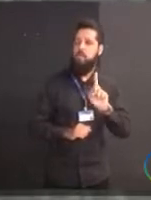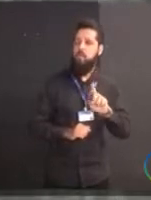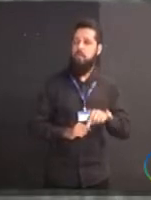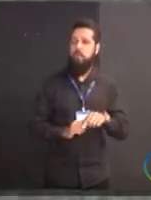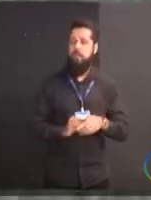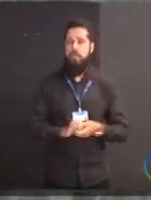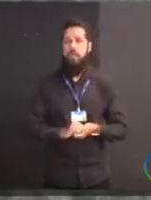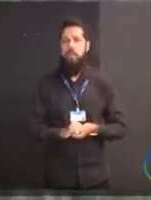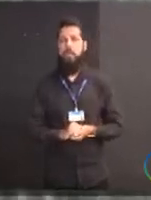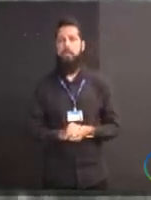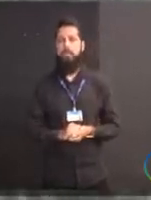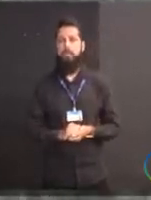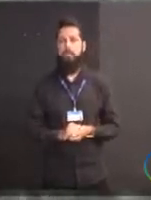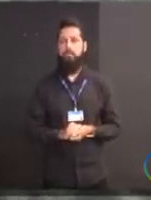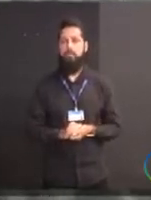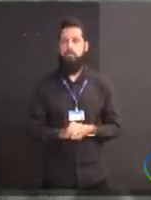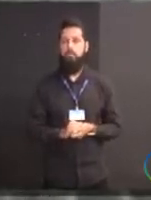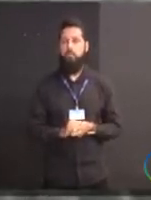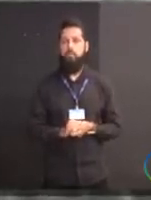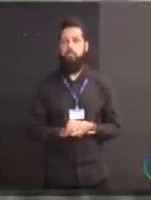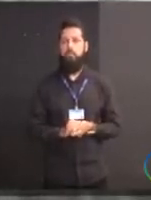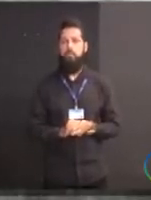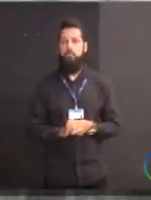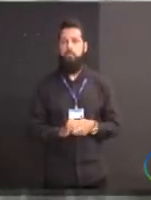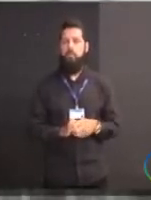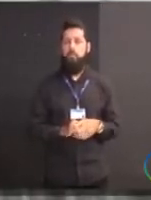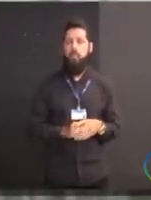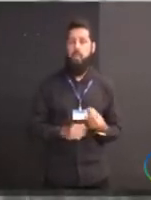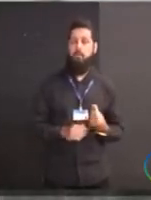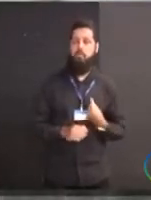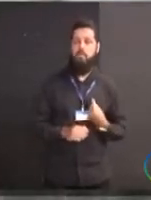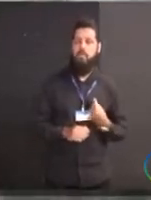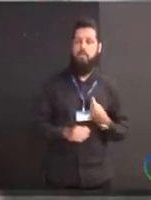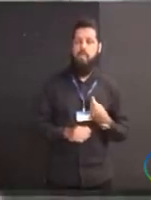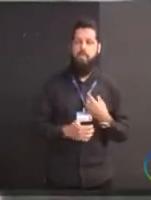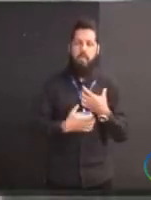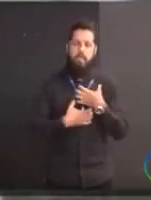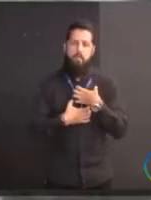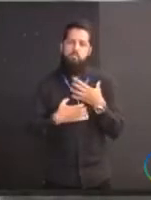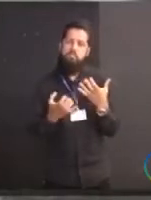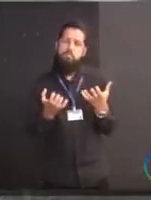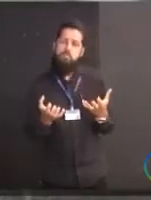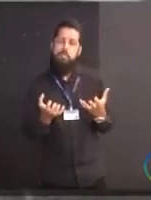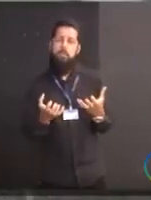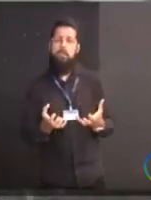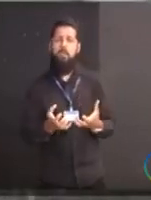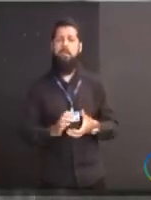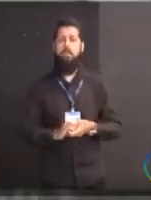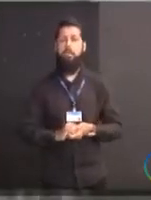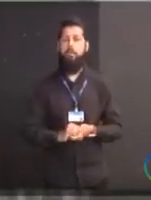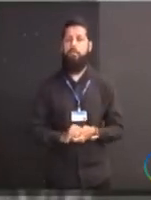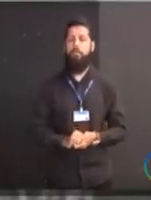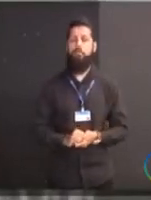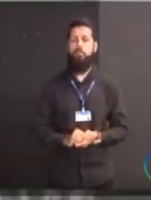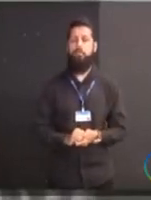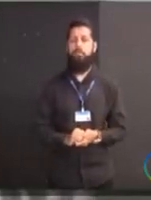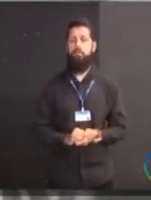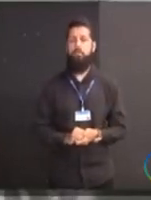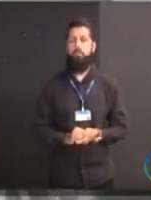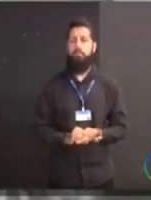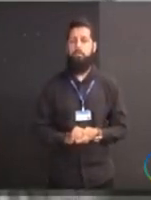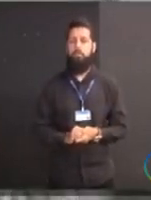pensam e o que é que elas próprias desejam quando examinamos os pontos de vista em que